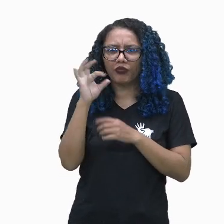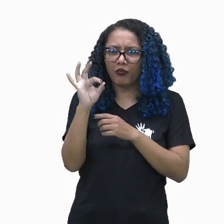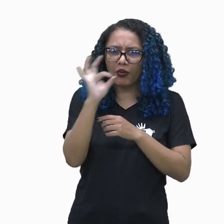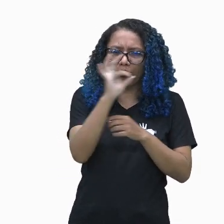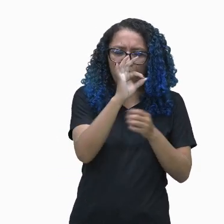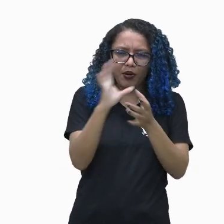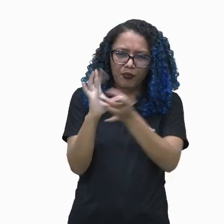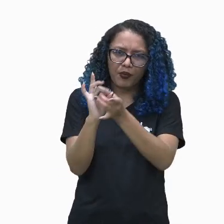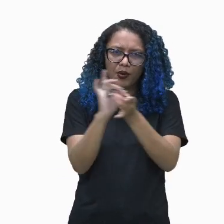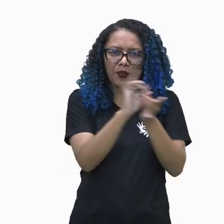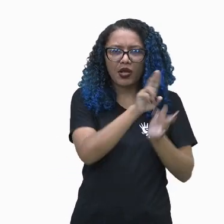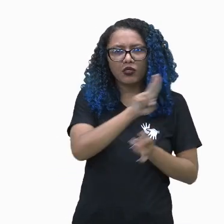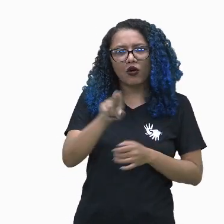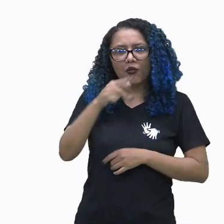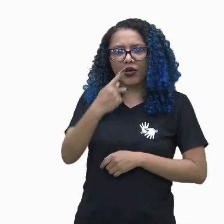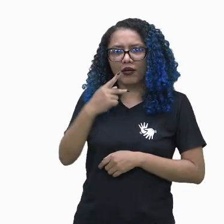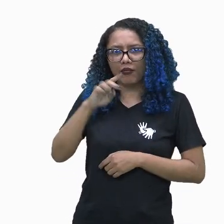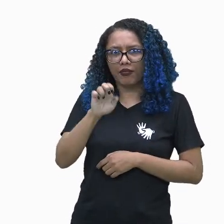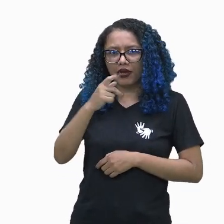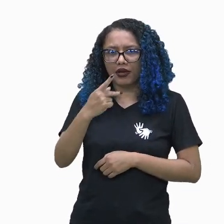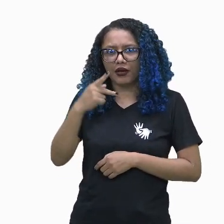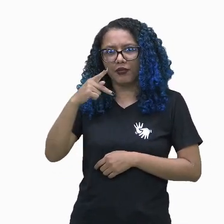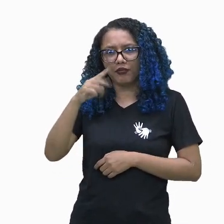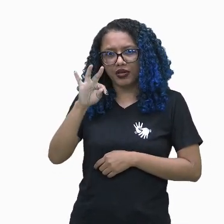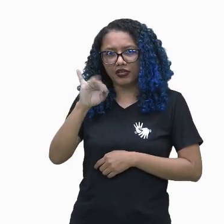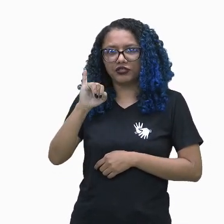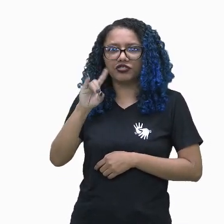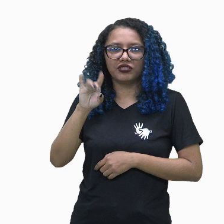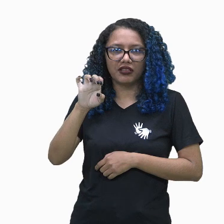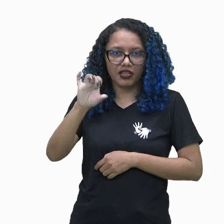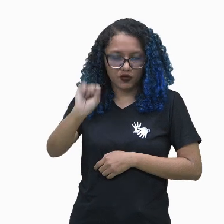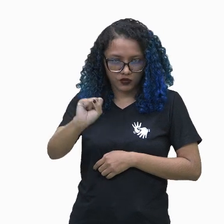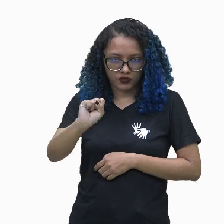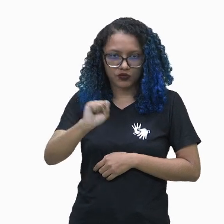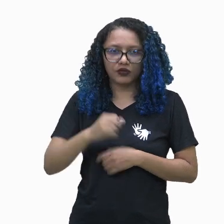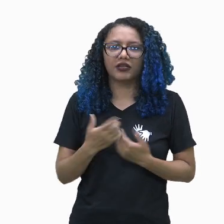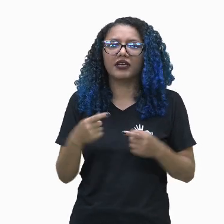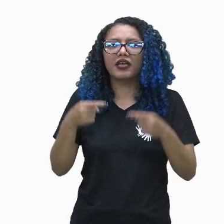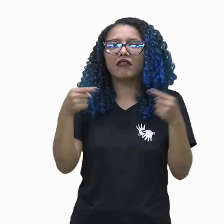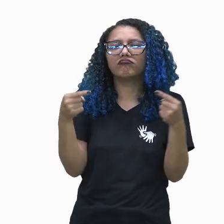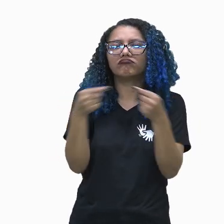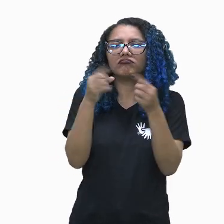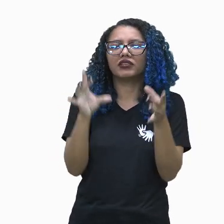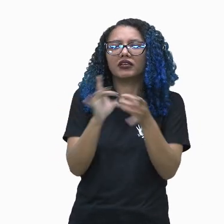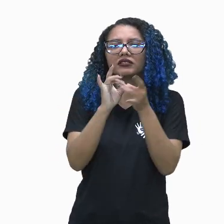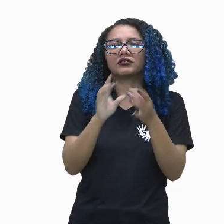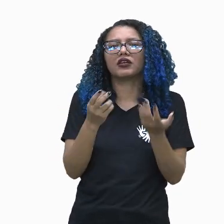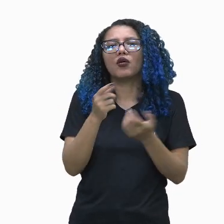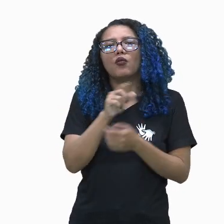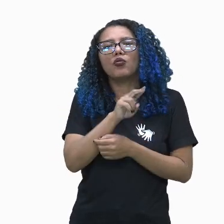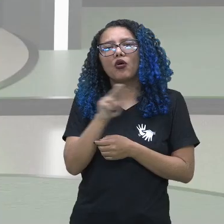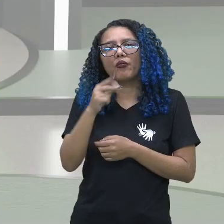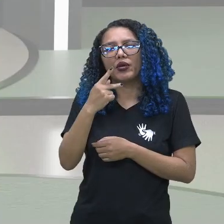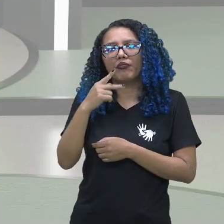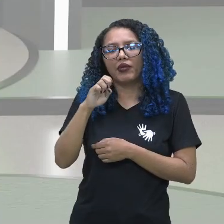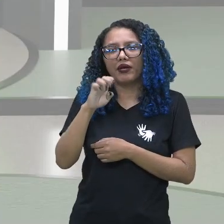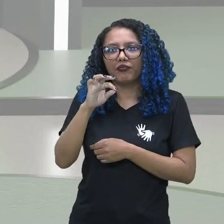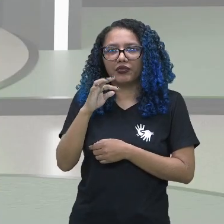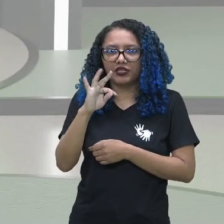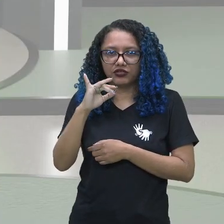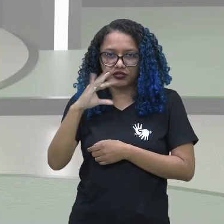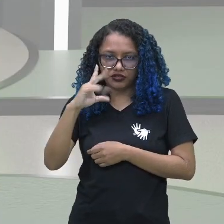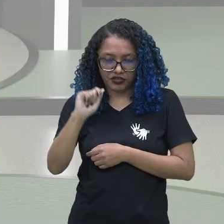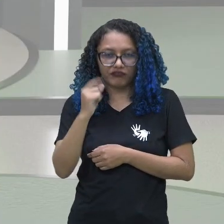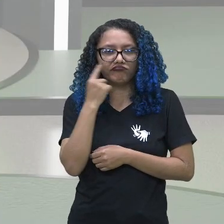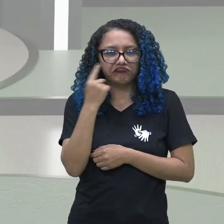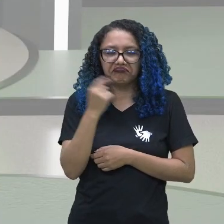de peptídeos. E o nome da ligação é ligação peptídica. Isso é muito importante, essa